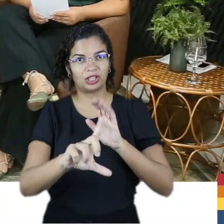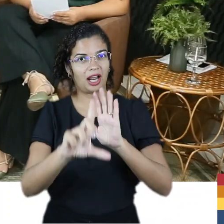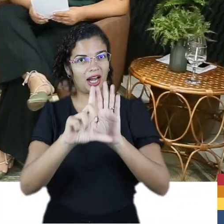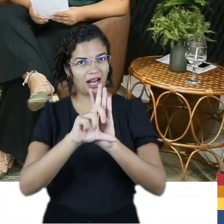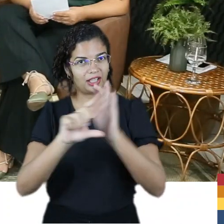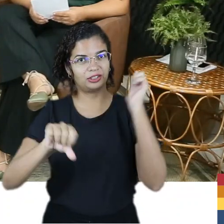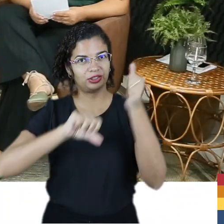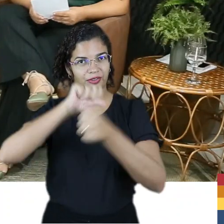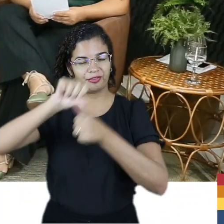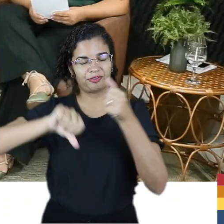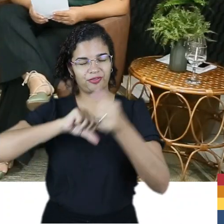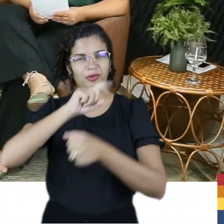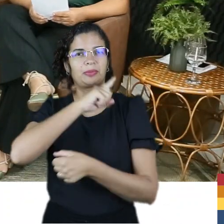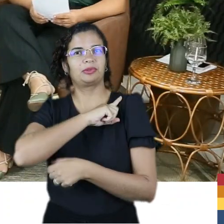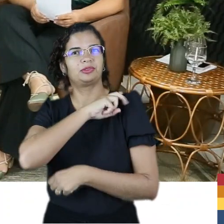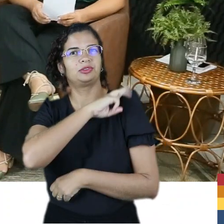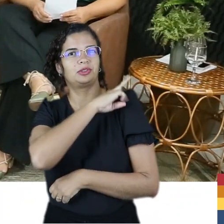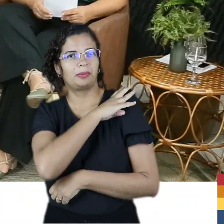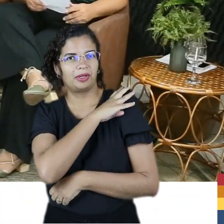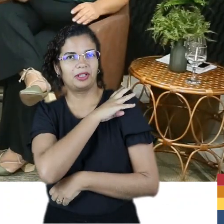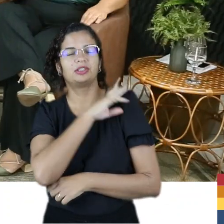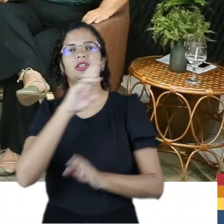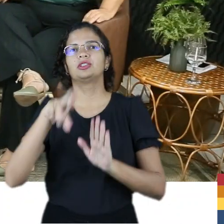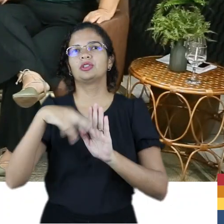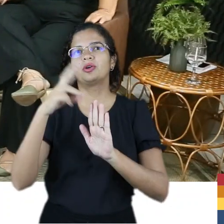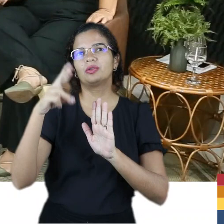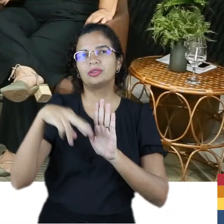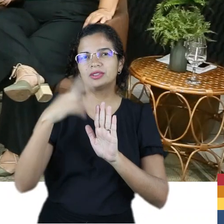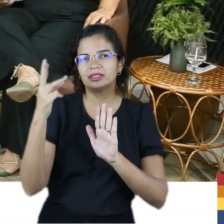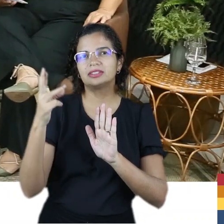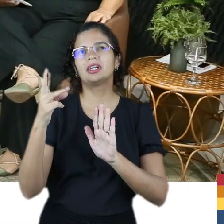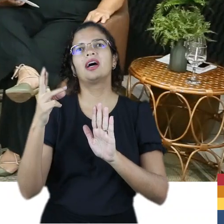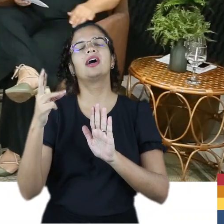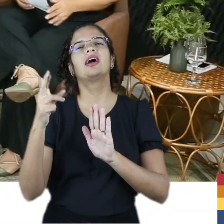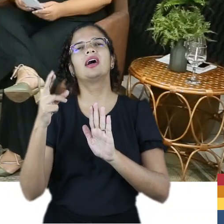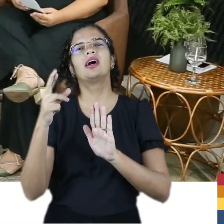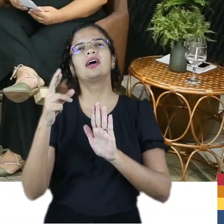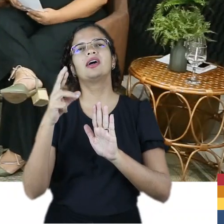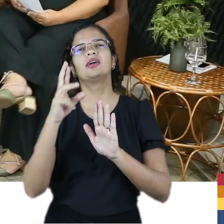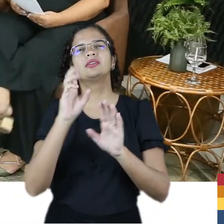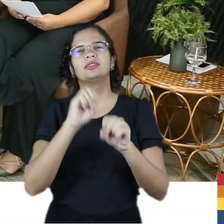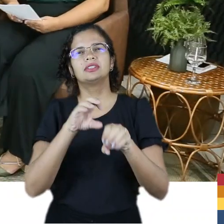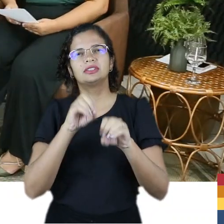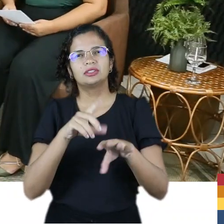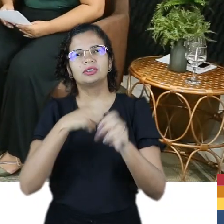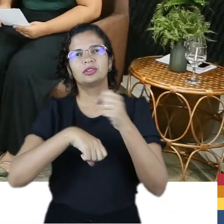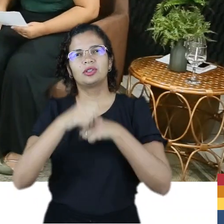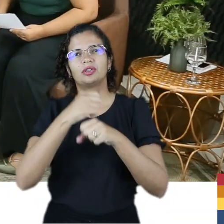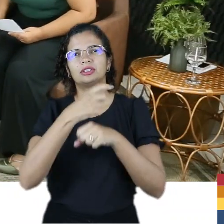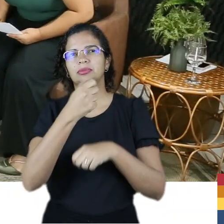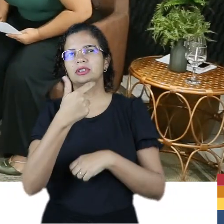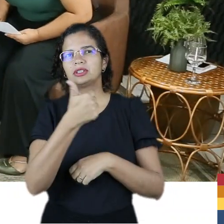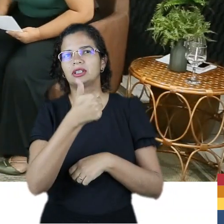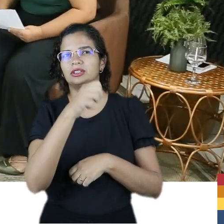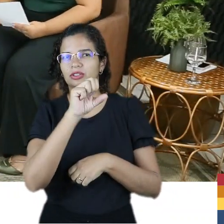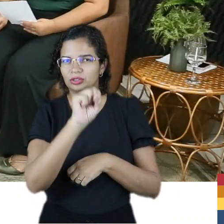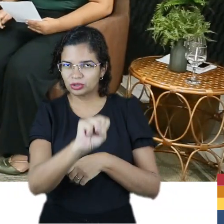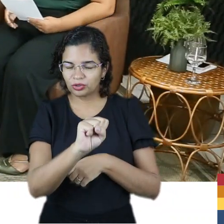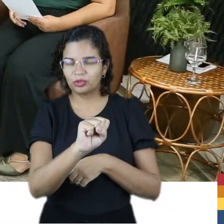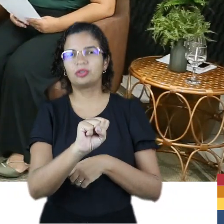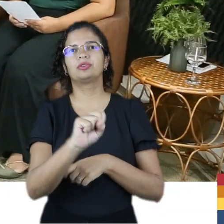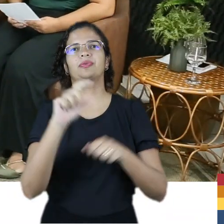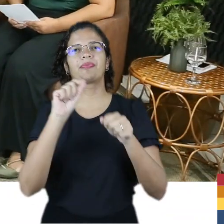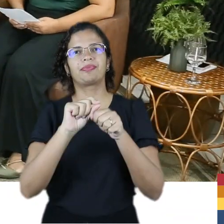utilizar para embasar técnica e legalmente a nossa fala a lei 9394 de 1996,